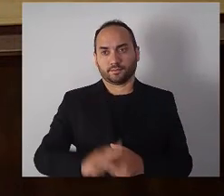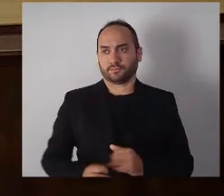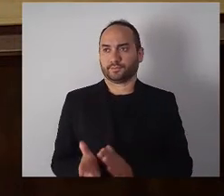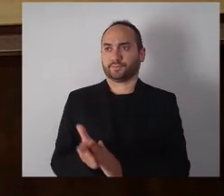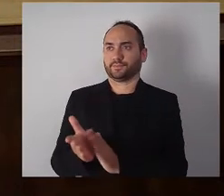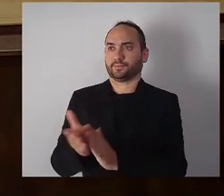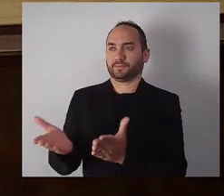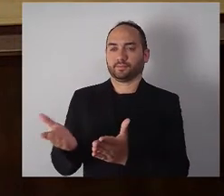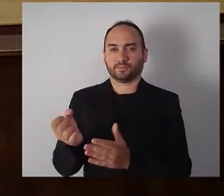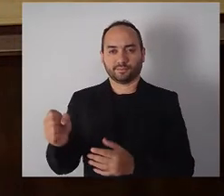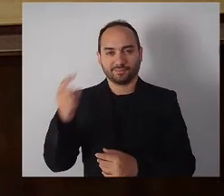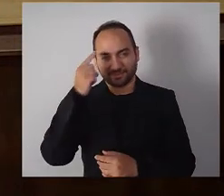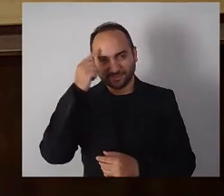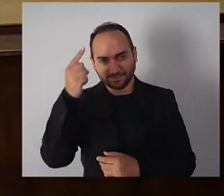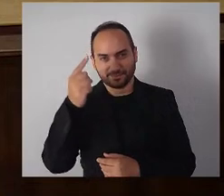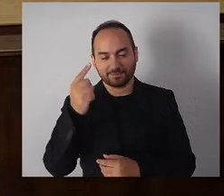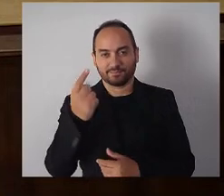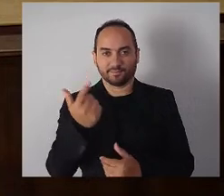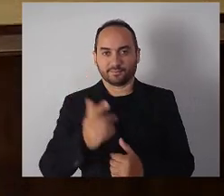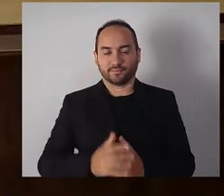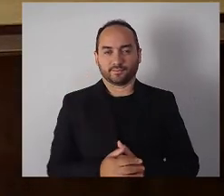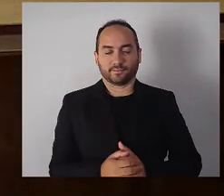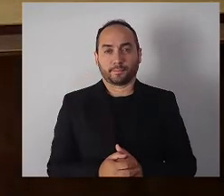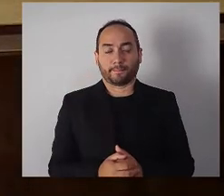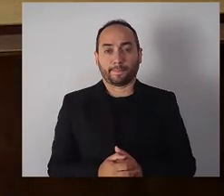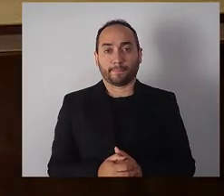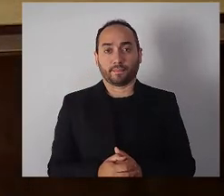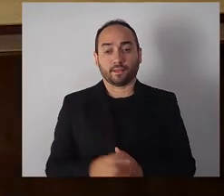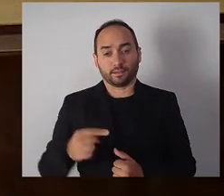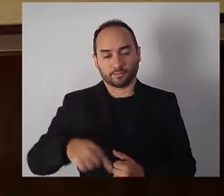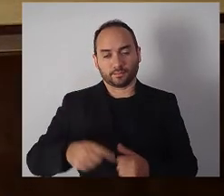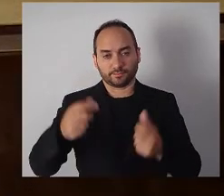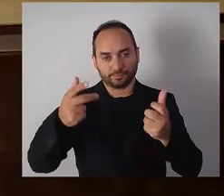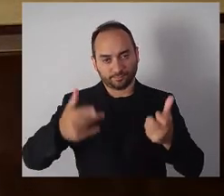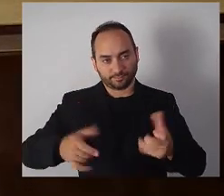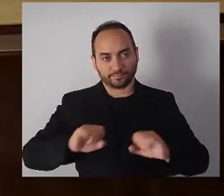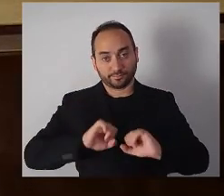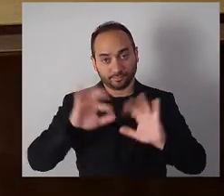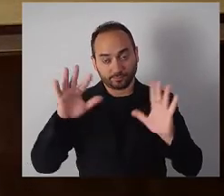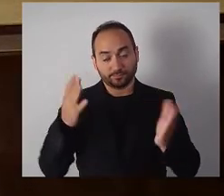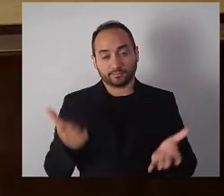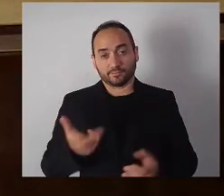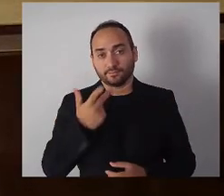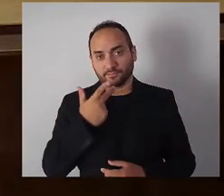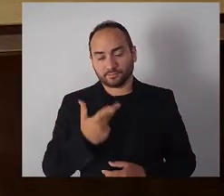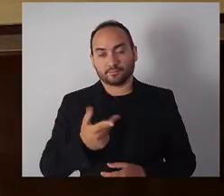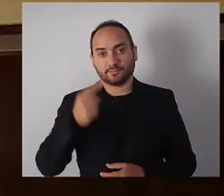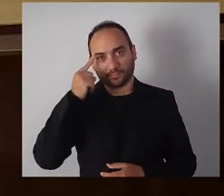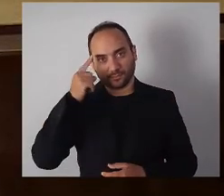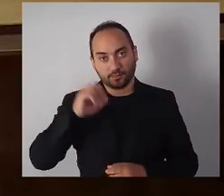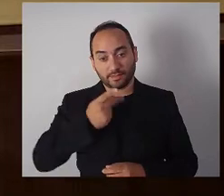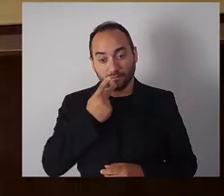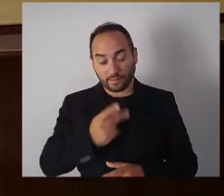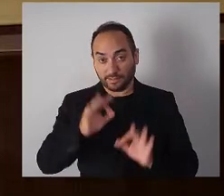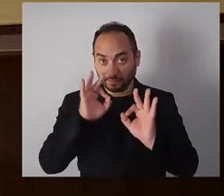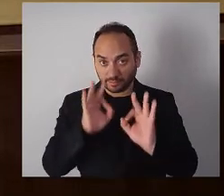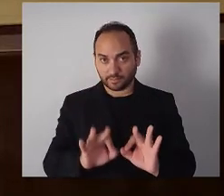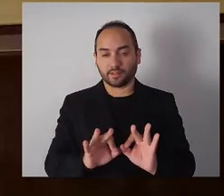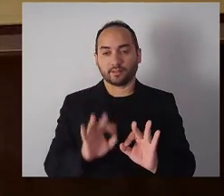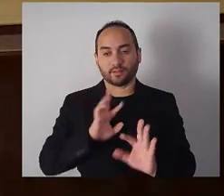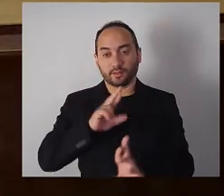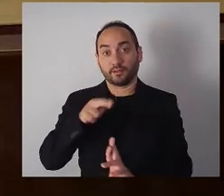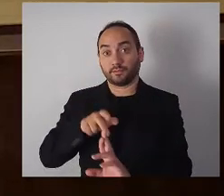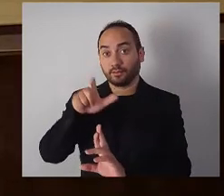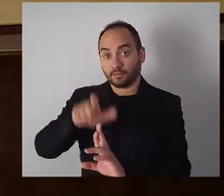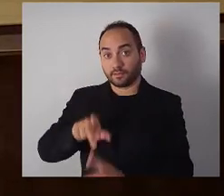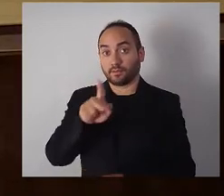palma para... Não, eu quero deixar bem claro, como diz o Matuto, né? Que fique bem dito. Eu estou me referindo